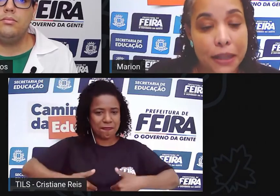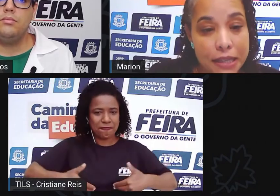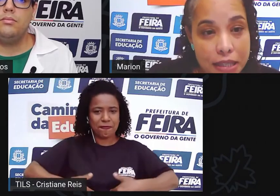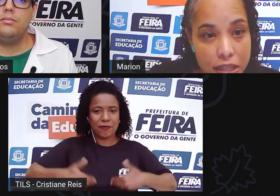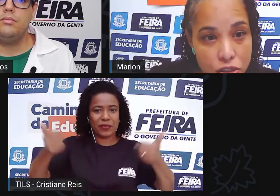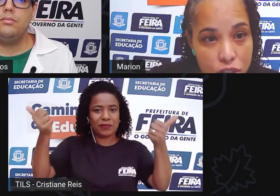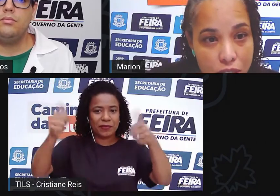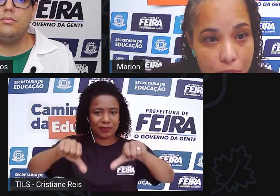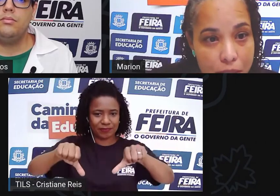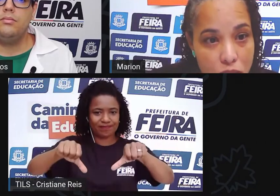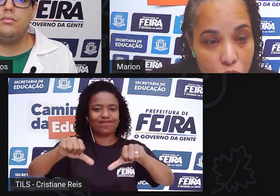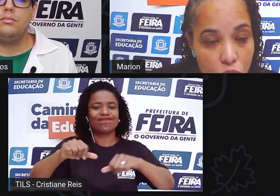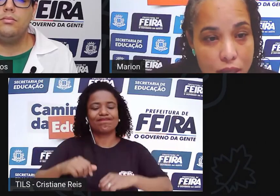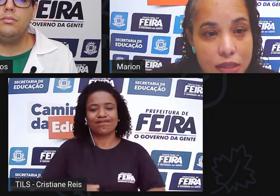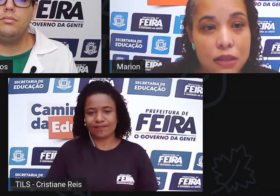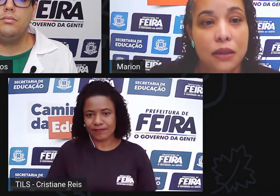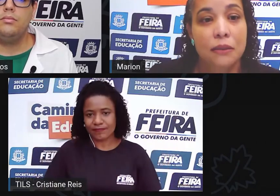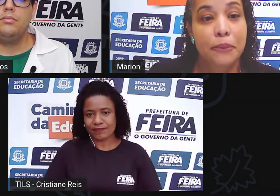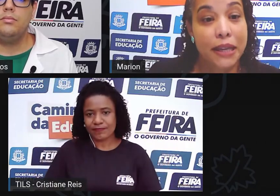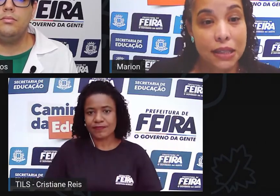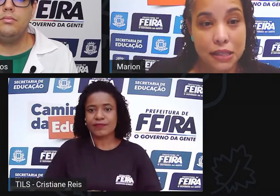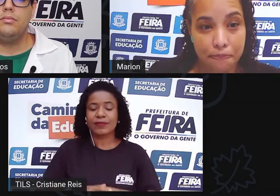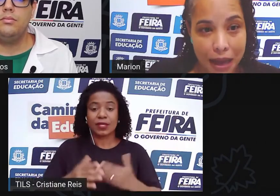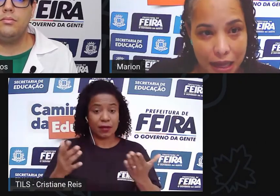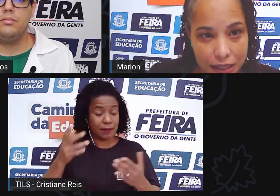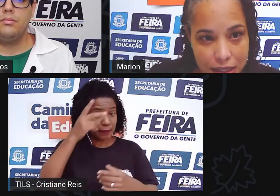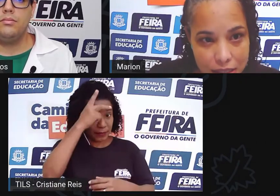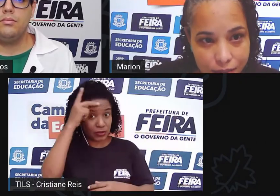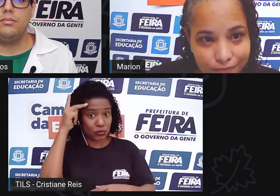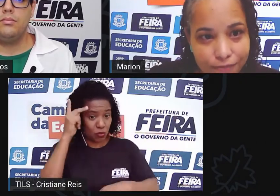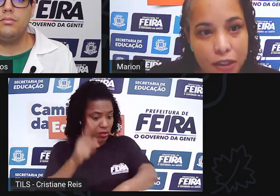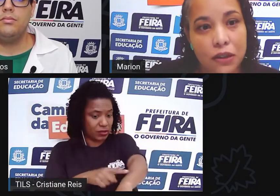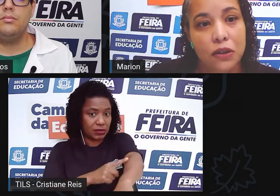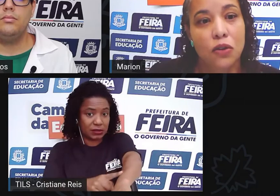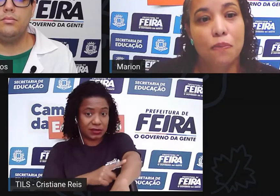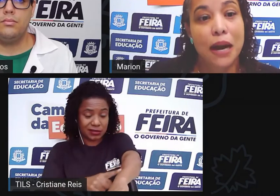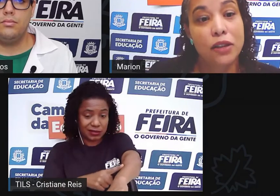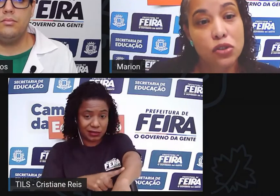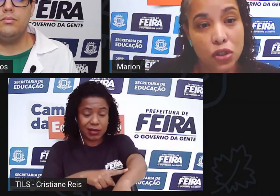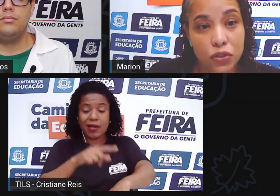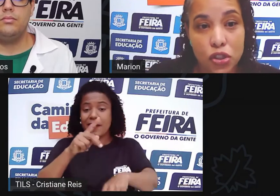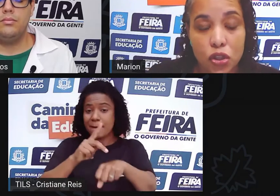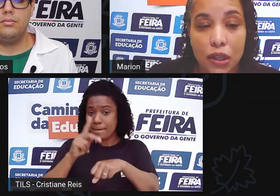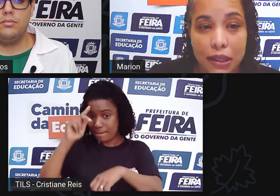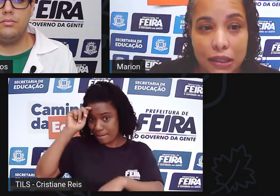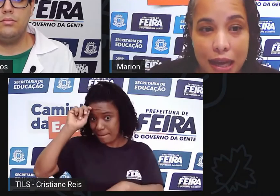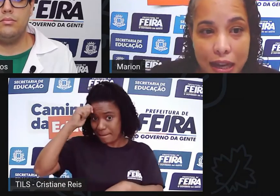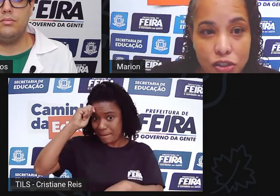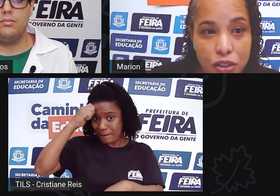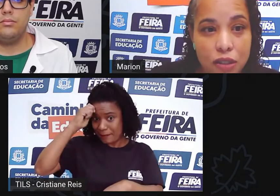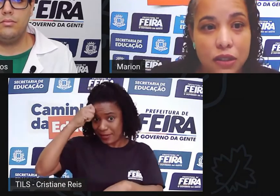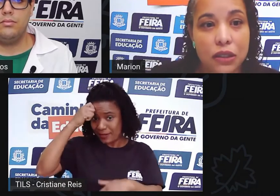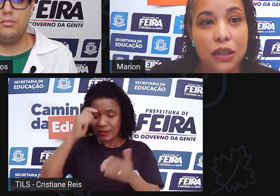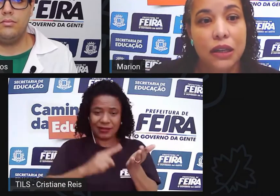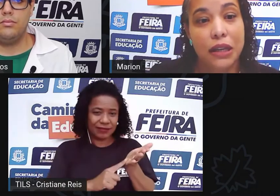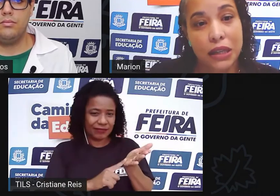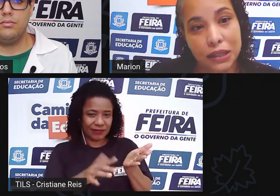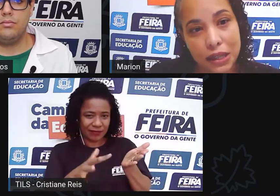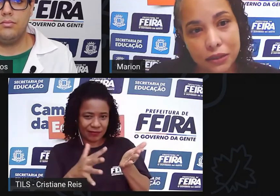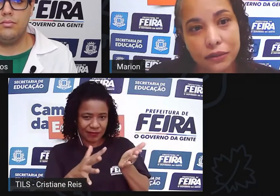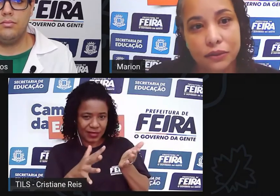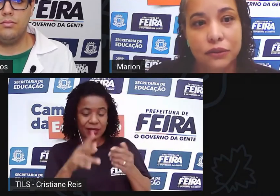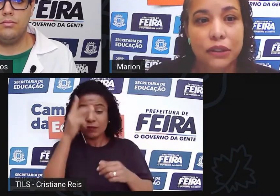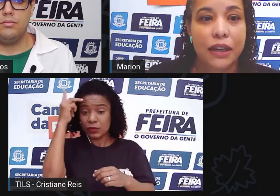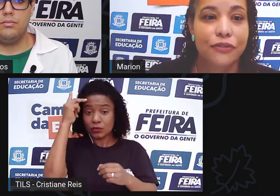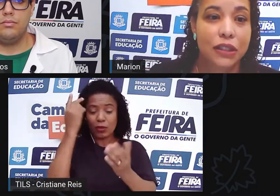bem presente entre pessoas pretas e pardas, com baixo nível de escolaridade e